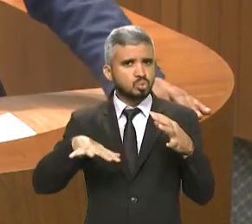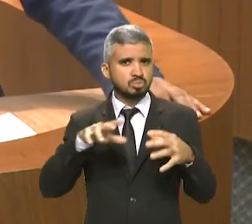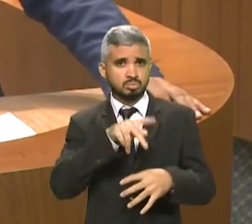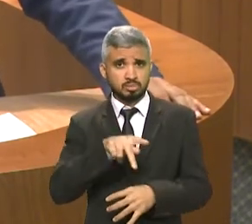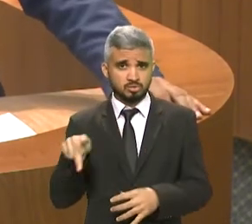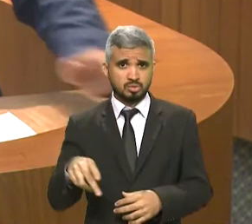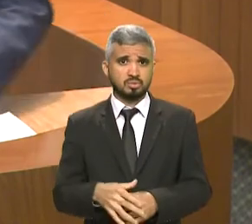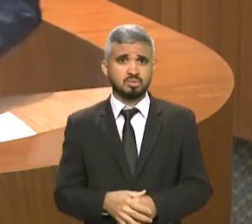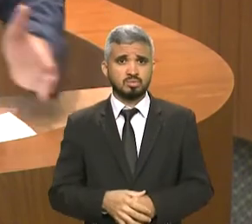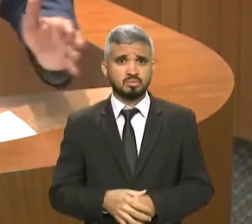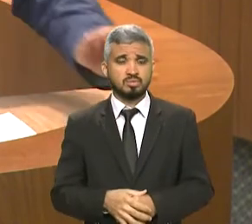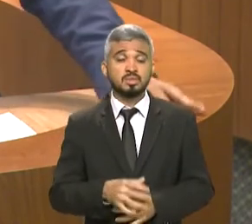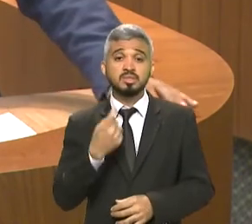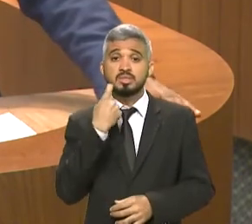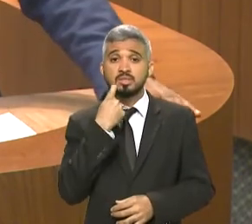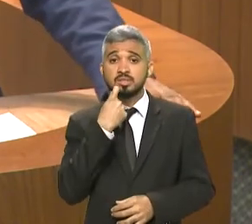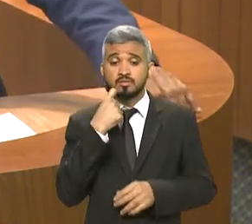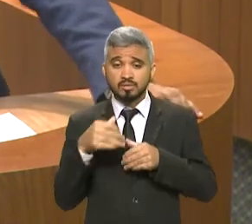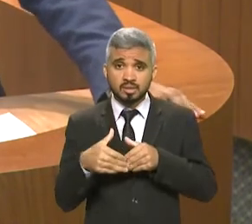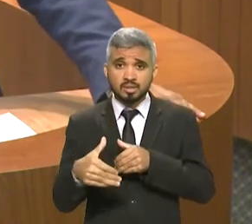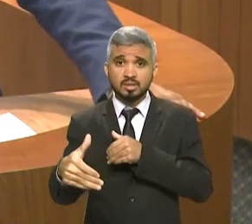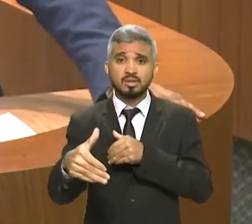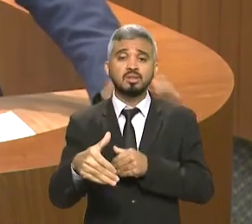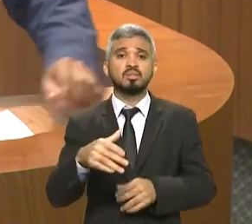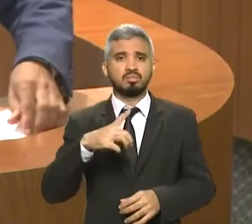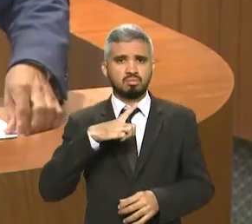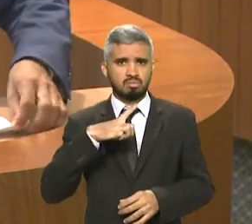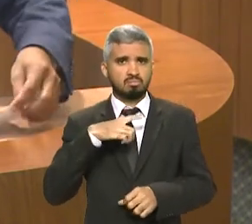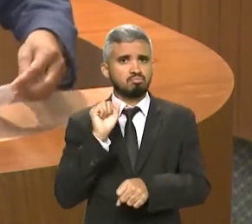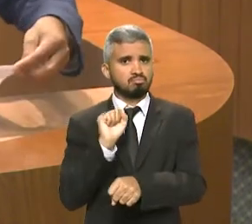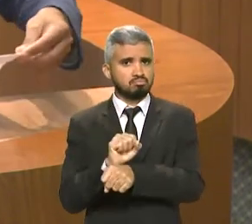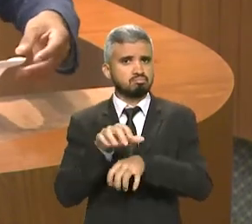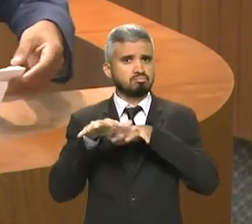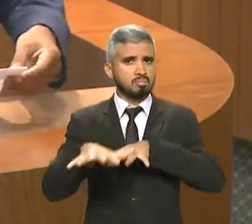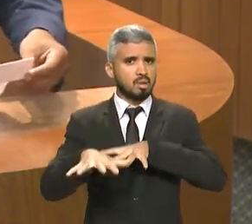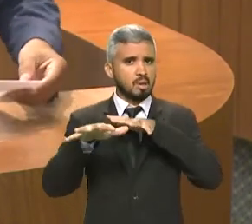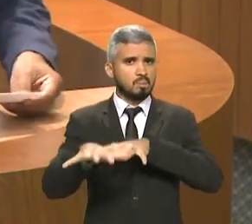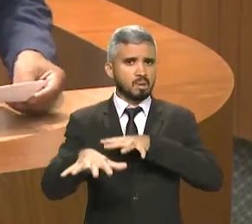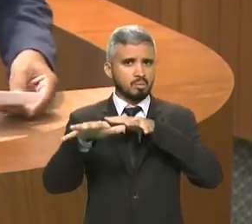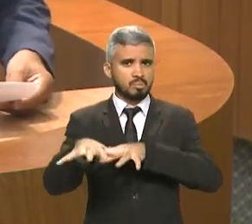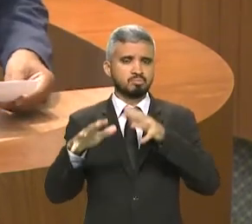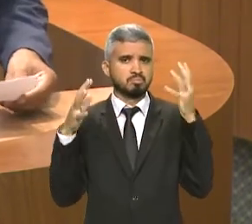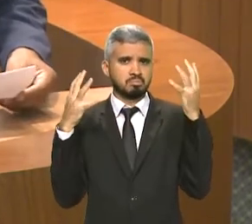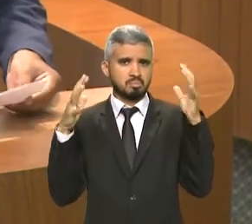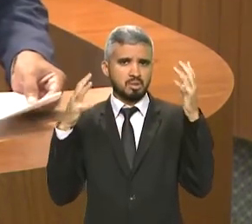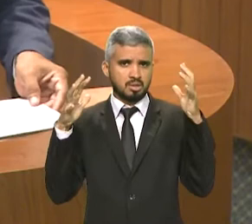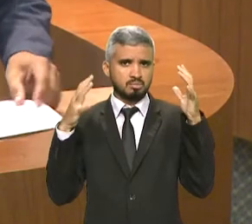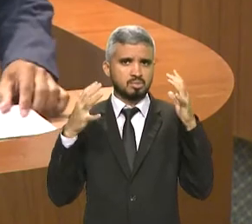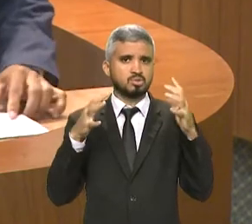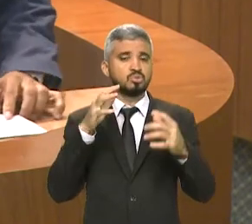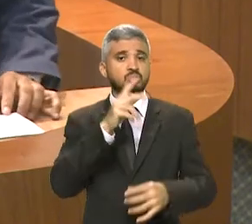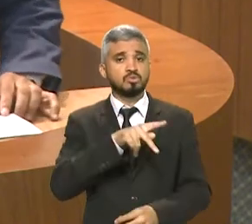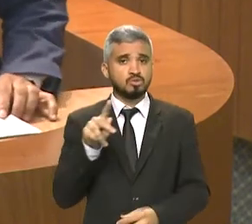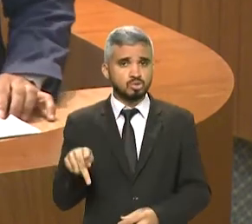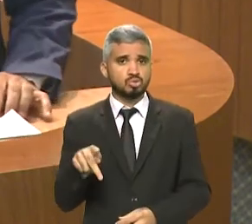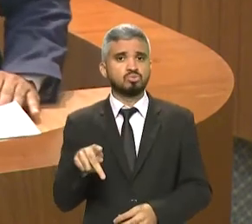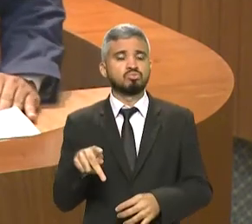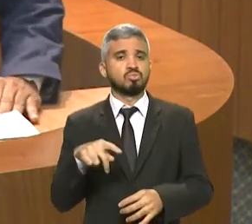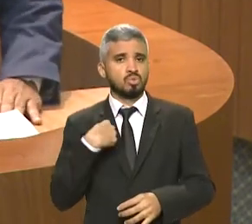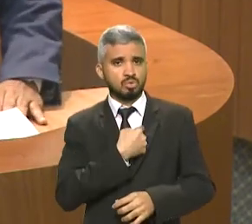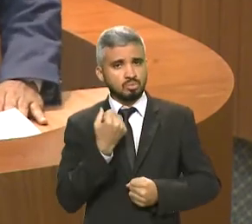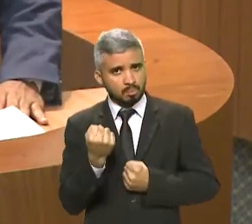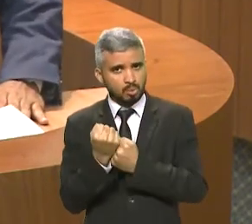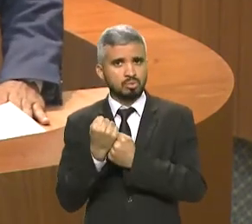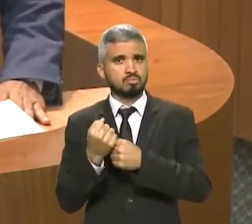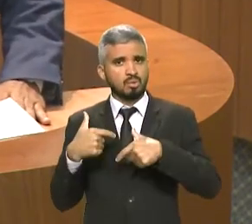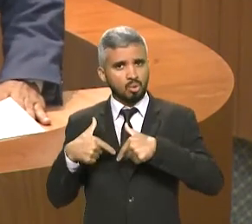mobilização. Na sexta-feira tem um grande encontro novamente na cidade para tratar dessa demanda. Então, parabéns a todos os professores e continuamos na luta